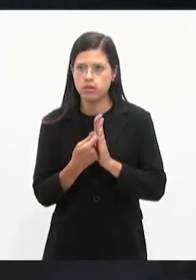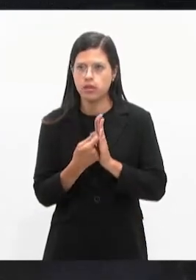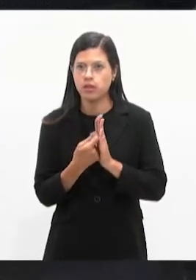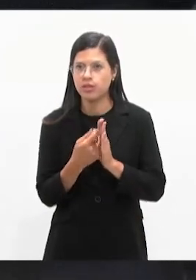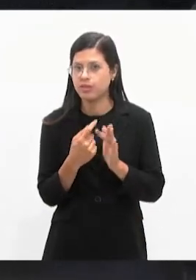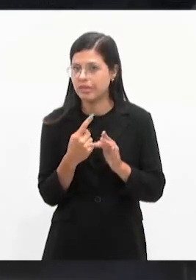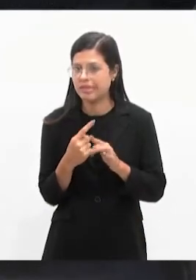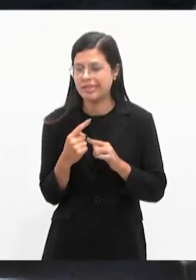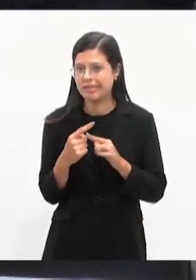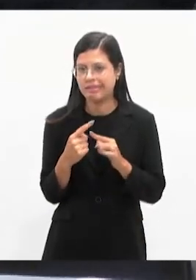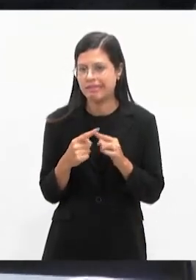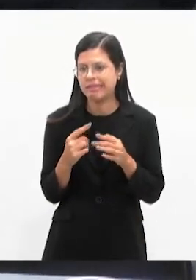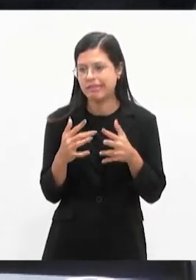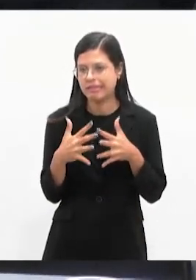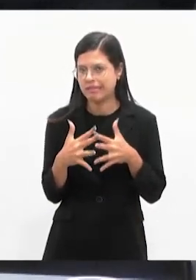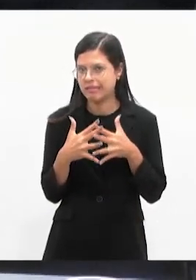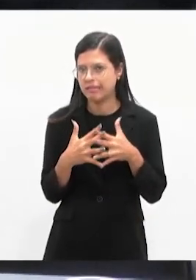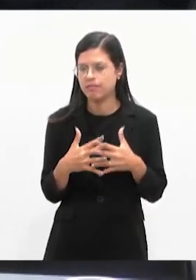arranha.